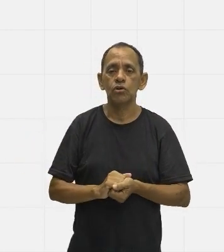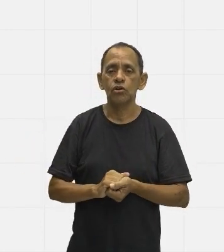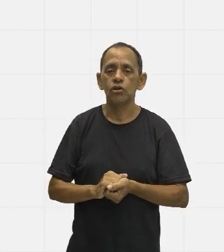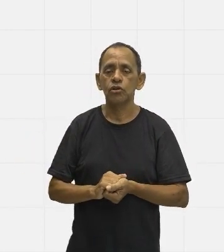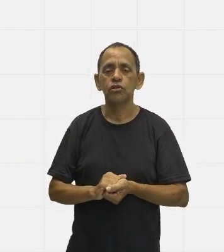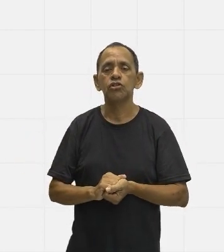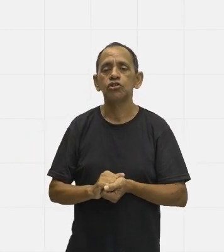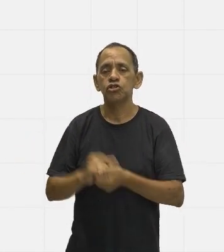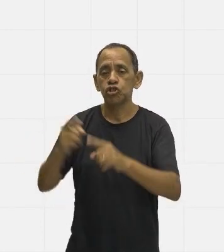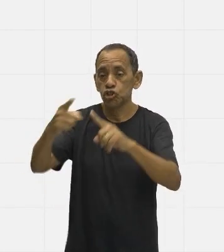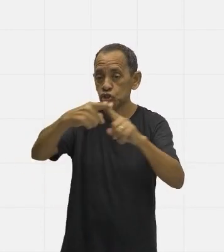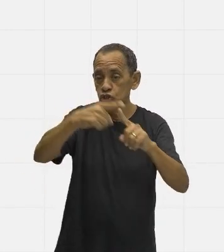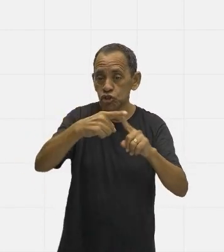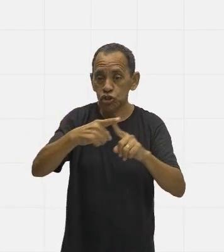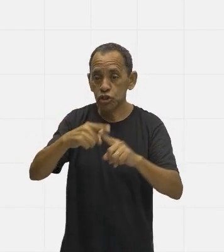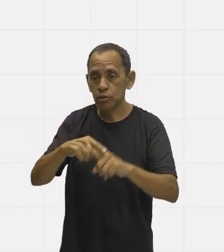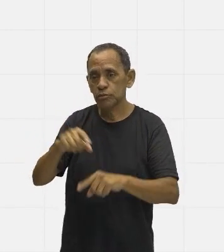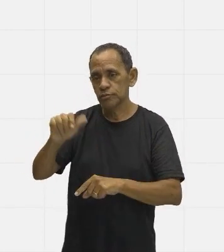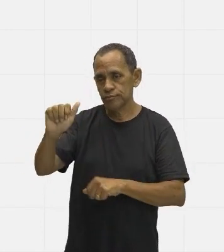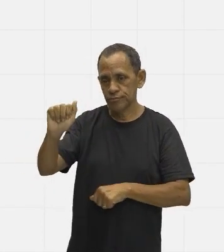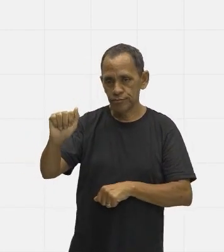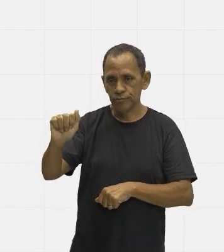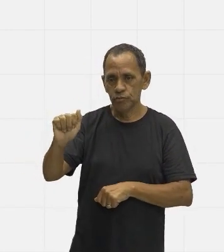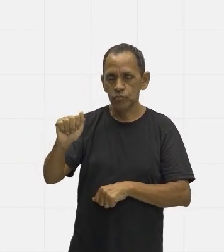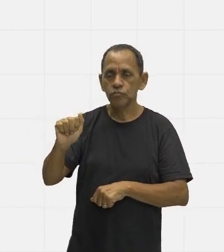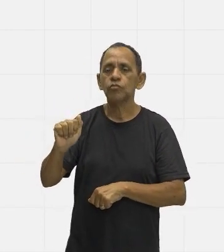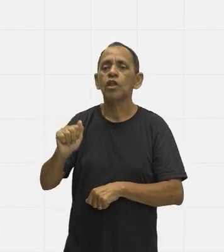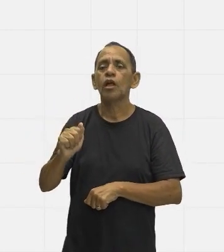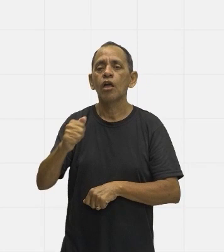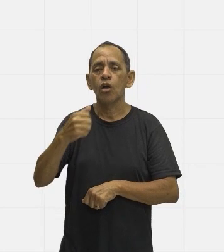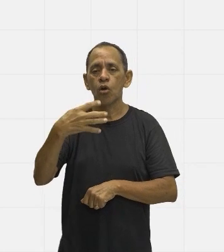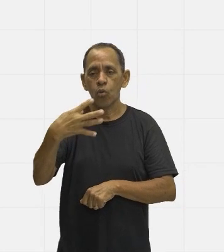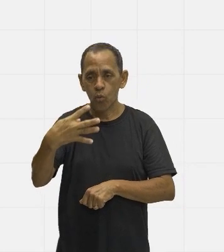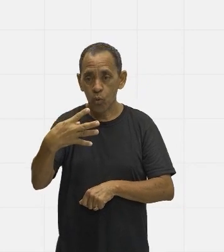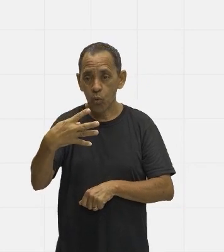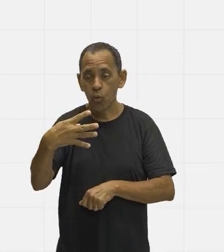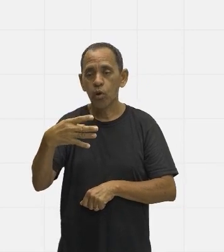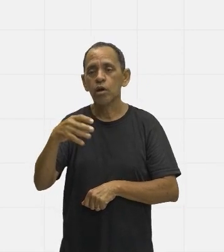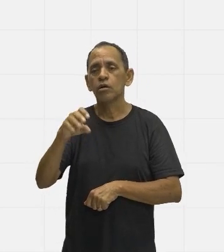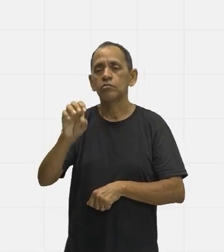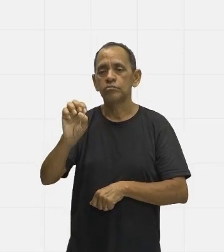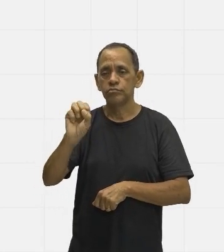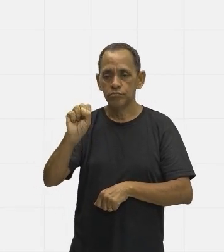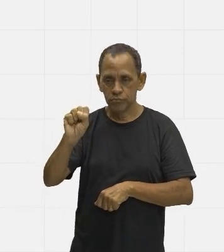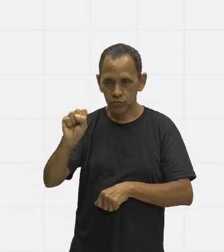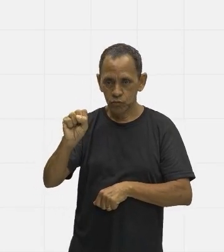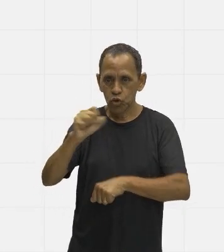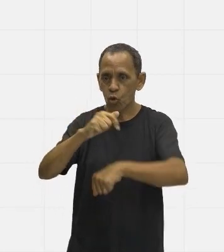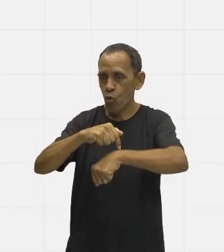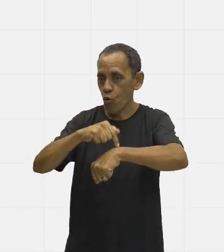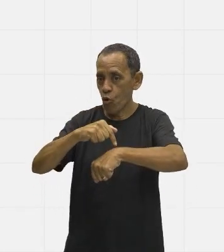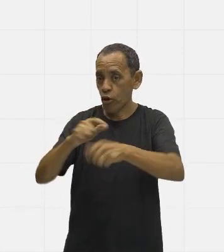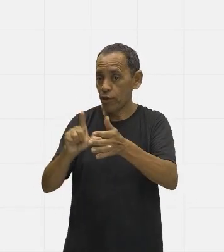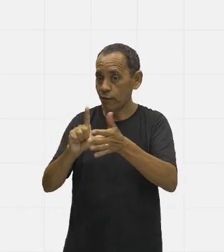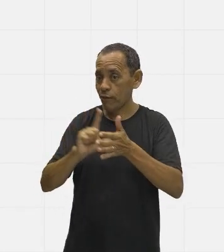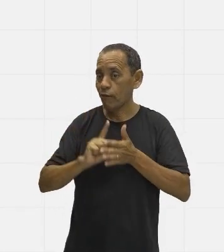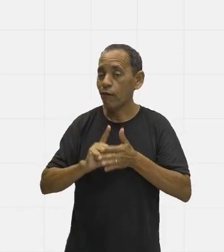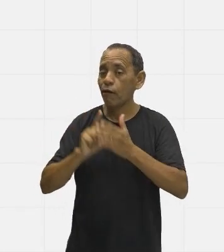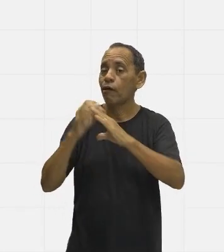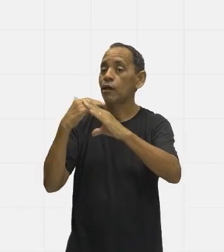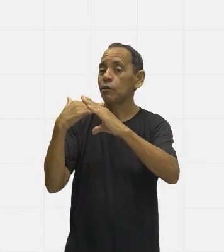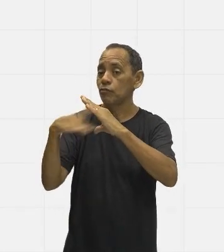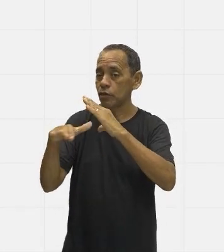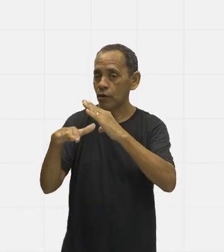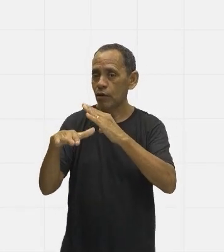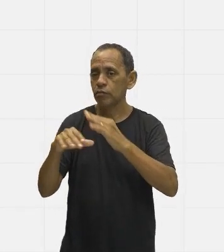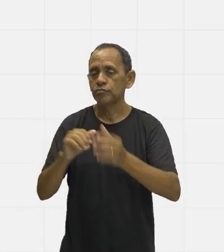serão encaminhadas com 48 horas de antecedência ao dia da realização da prova. O gabarito será